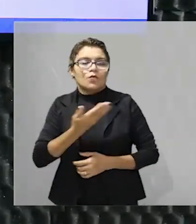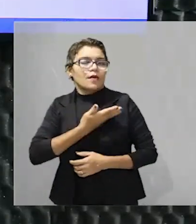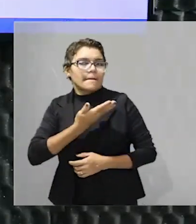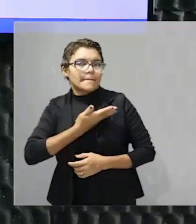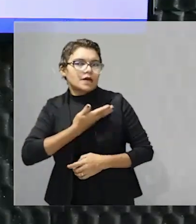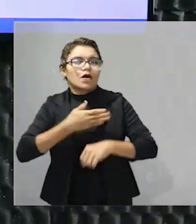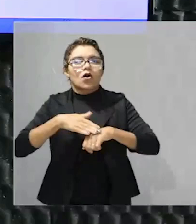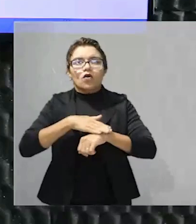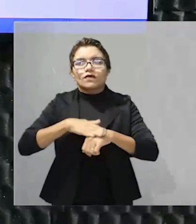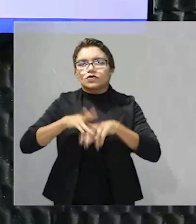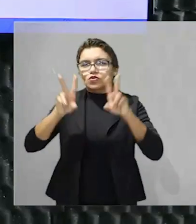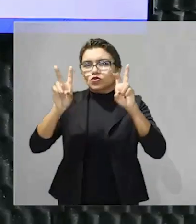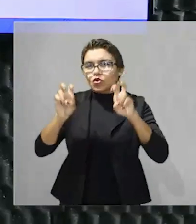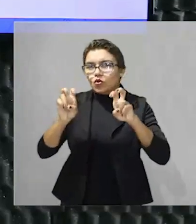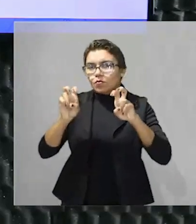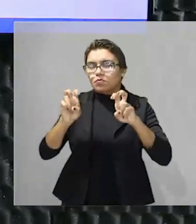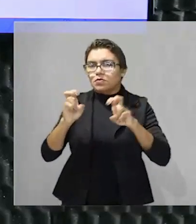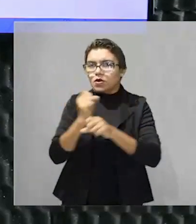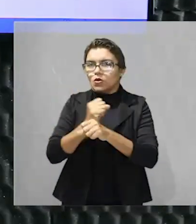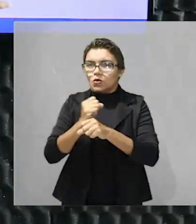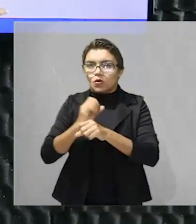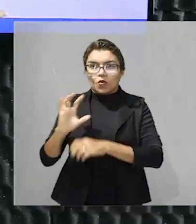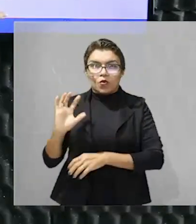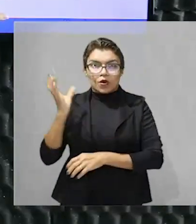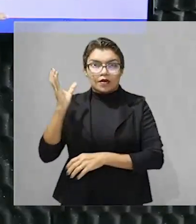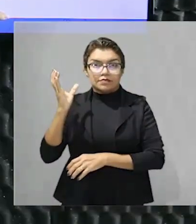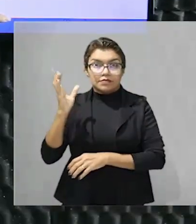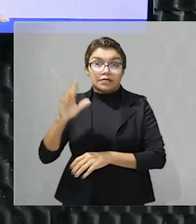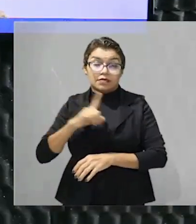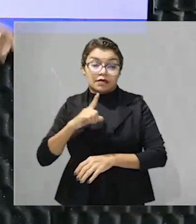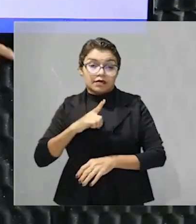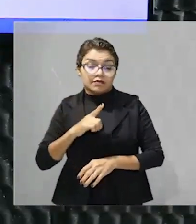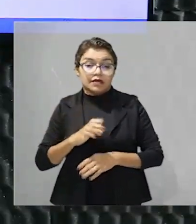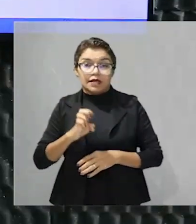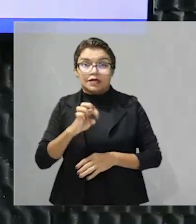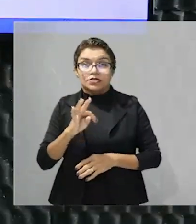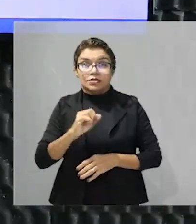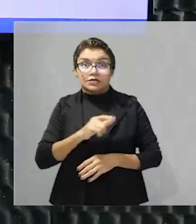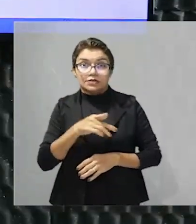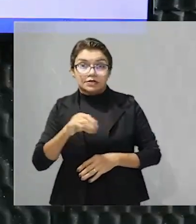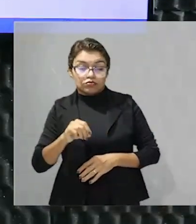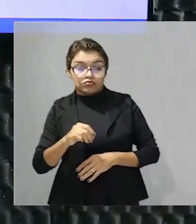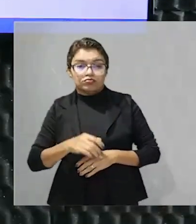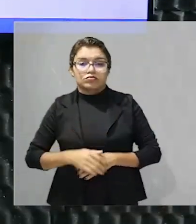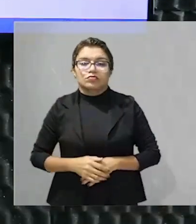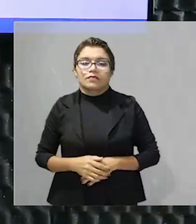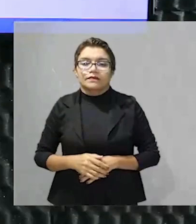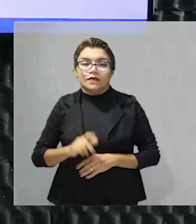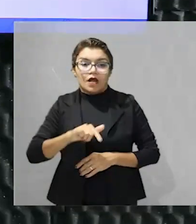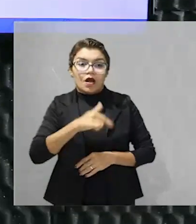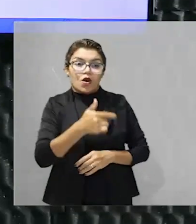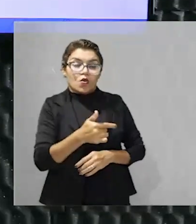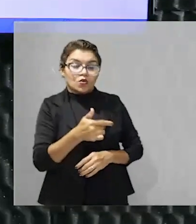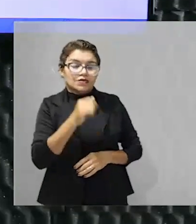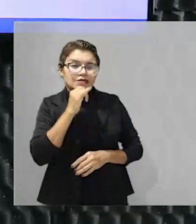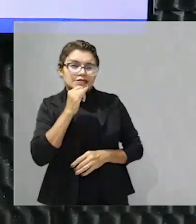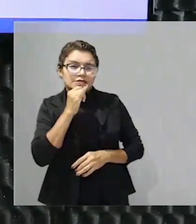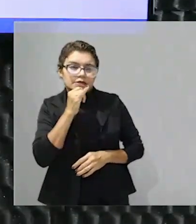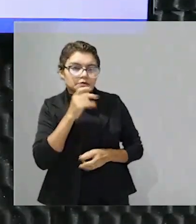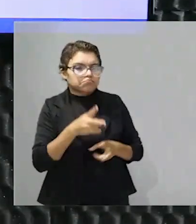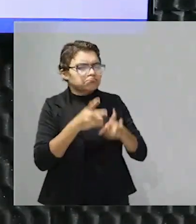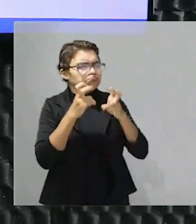ano, que ela não gosta, e a outra amiga percebe que, na verdade, ela não está falando do outono, ela está falando